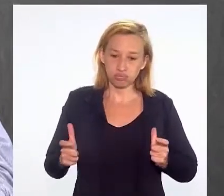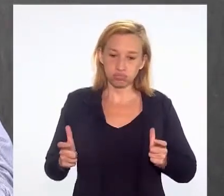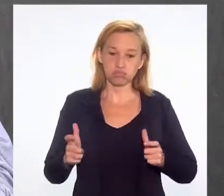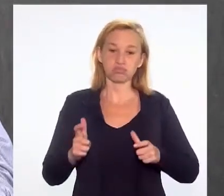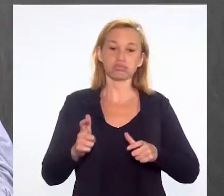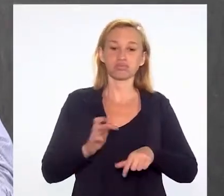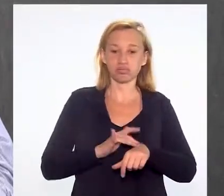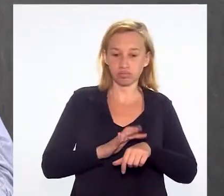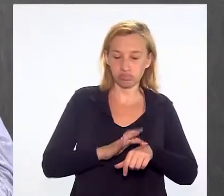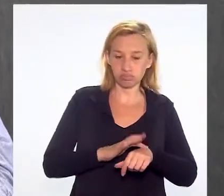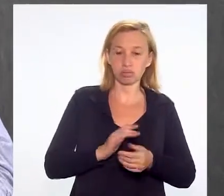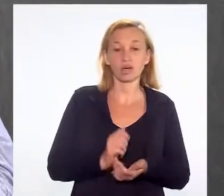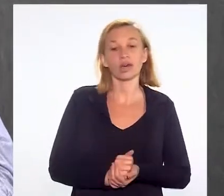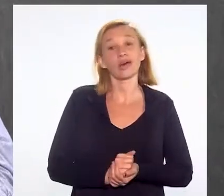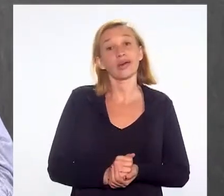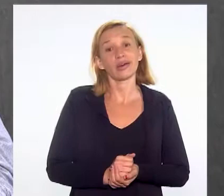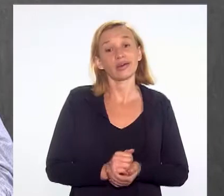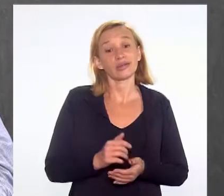é desejado.